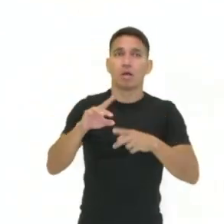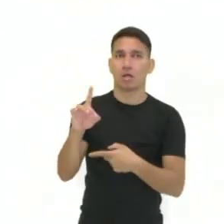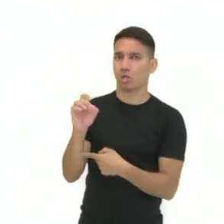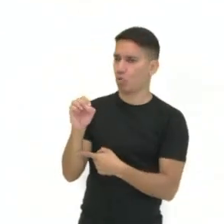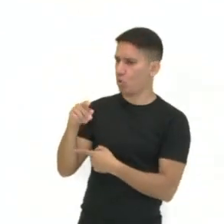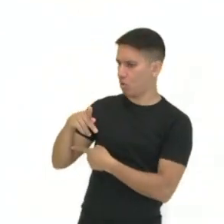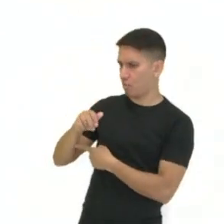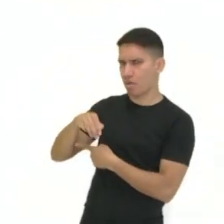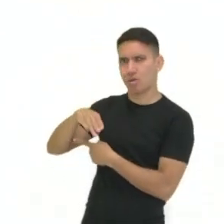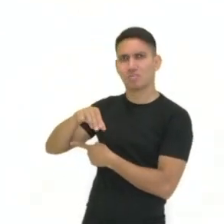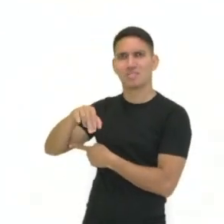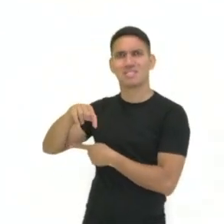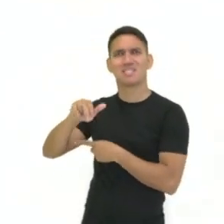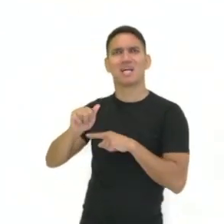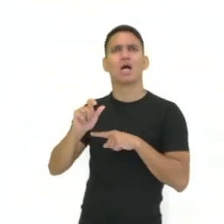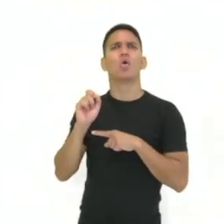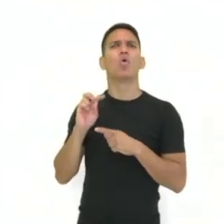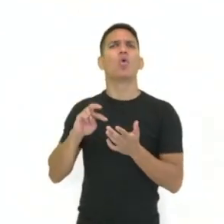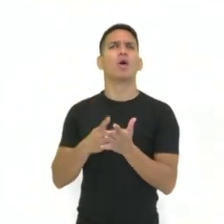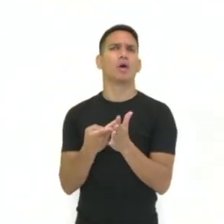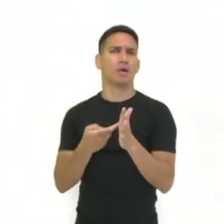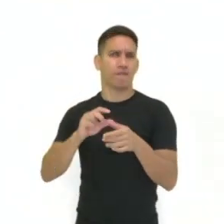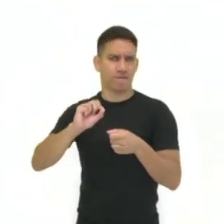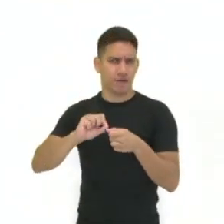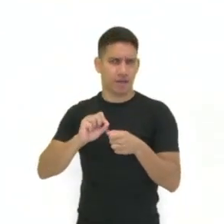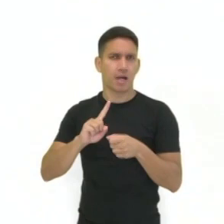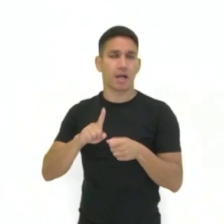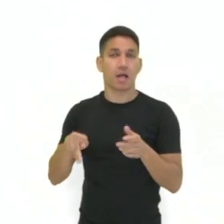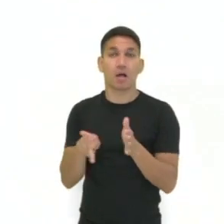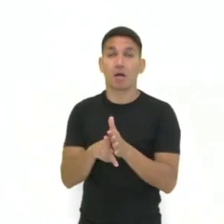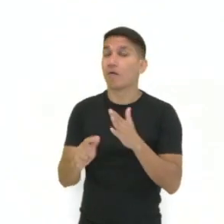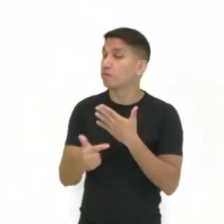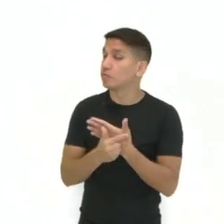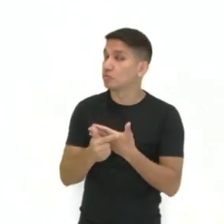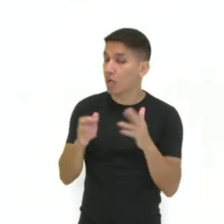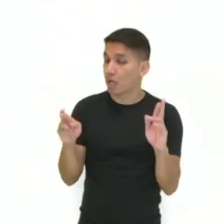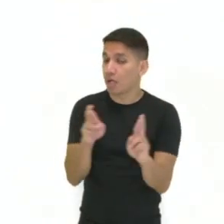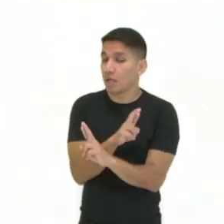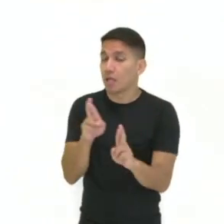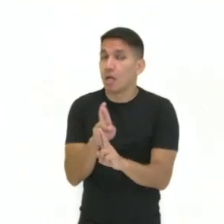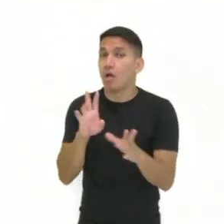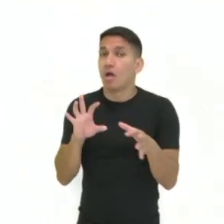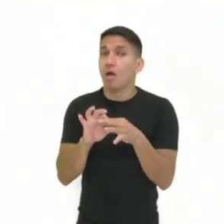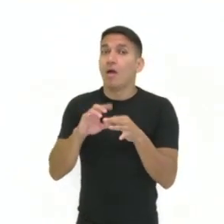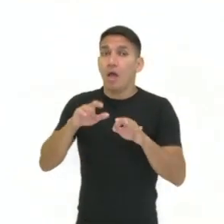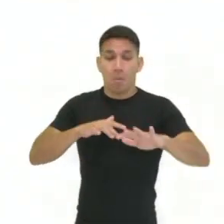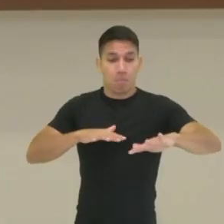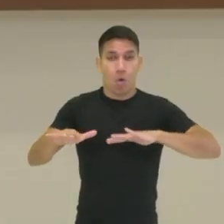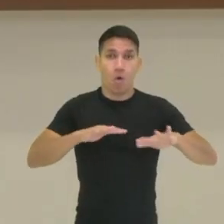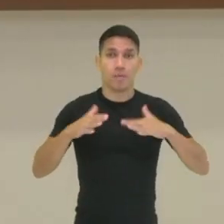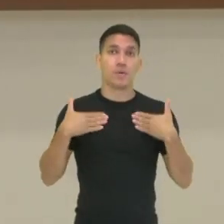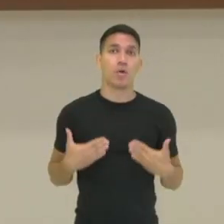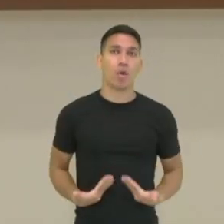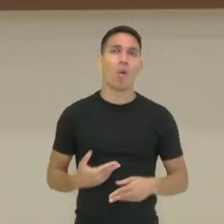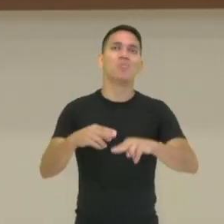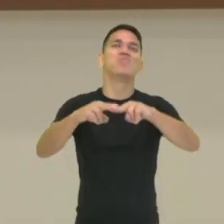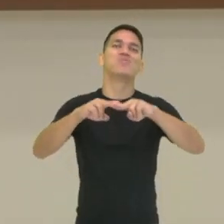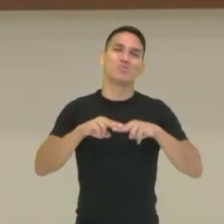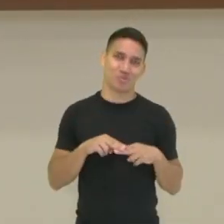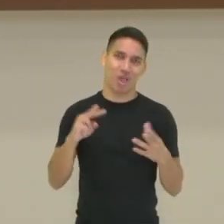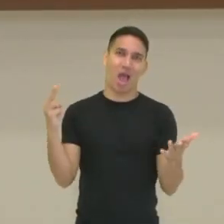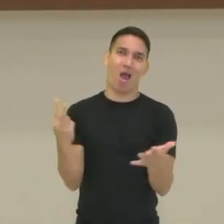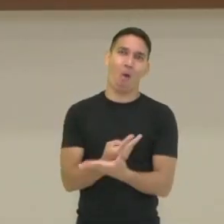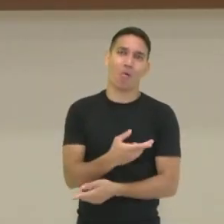que essa dopamina faz? Entre outras funções, ela está associada ao movimento do corpo. Por isso,